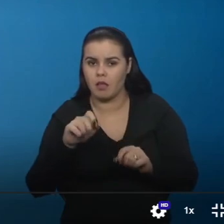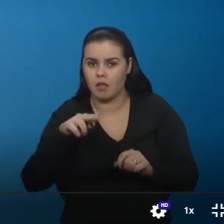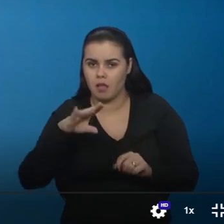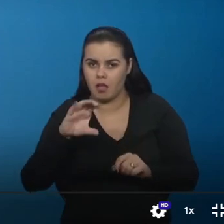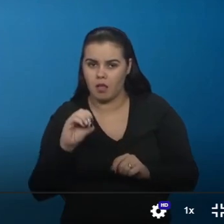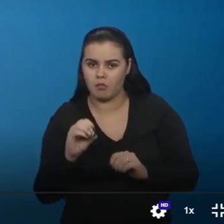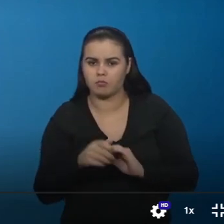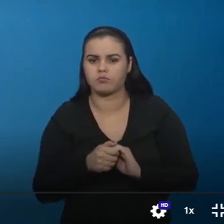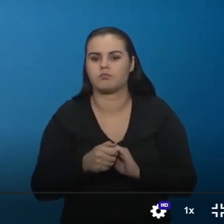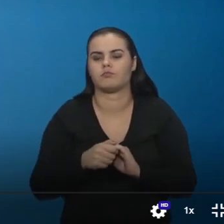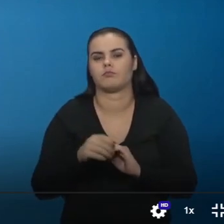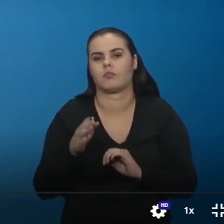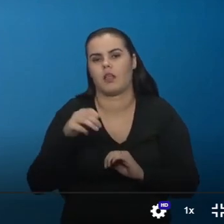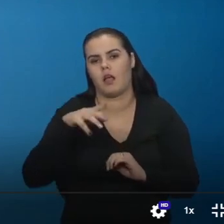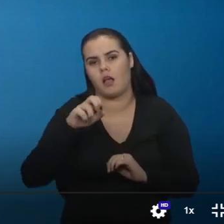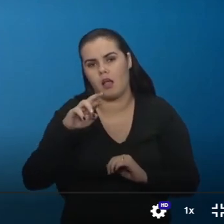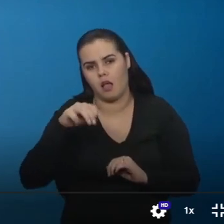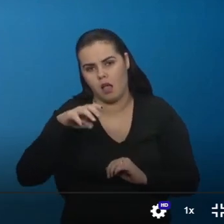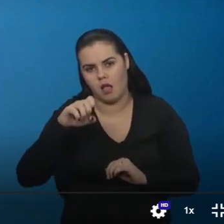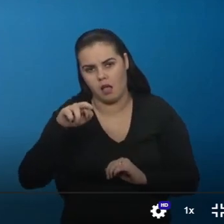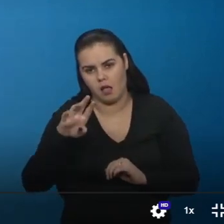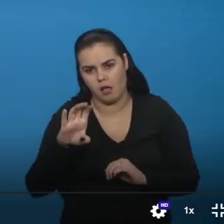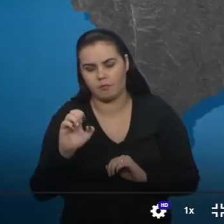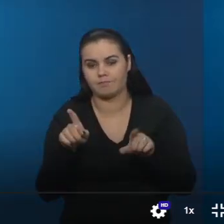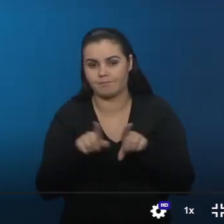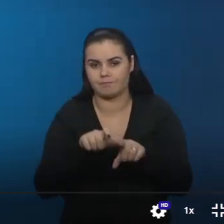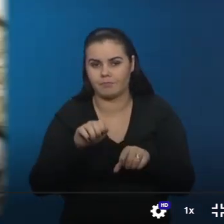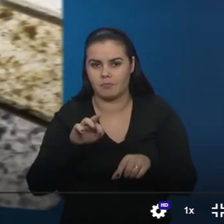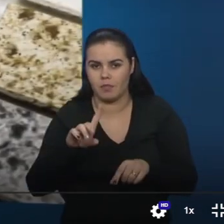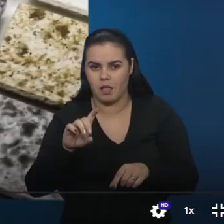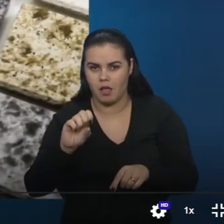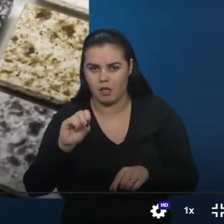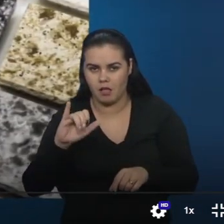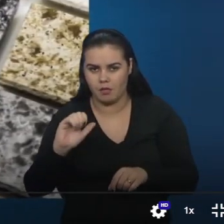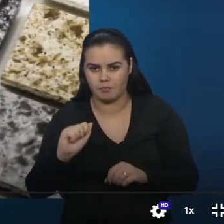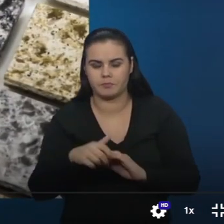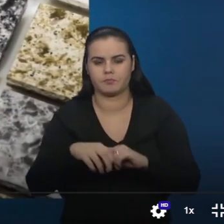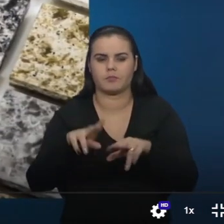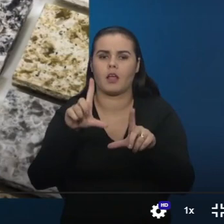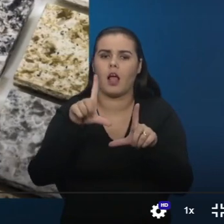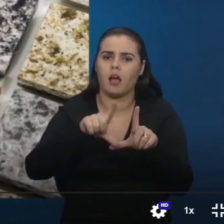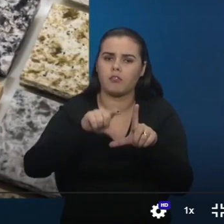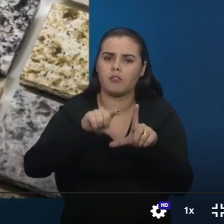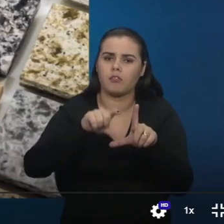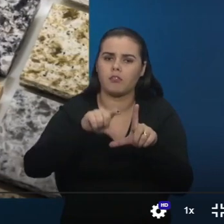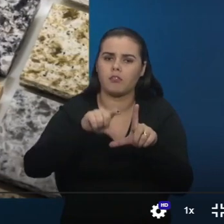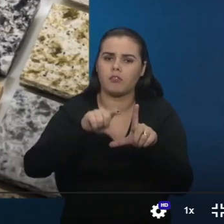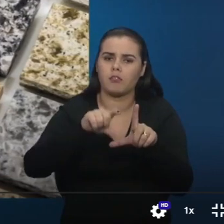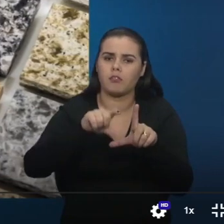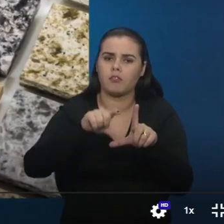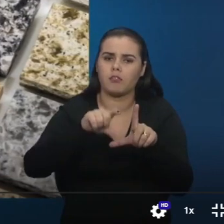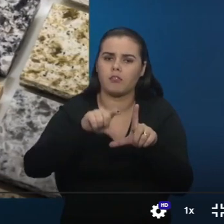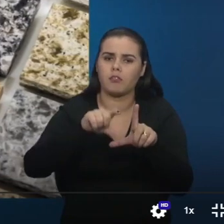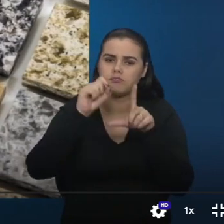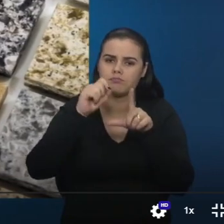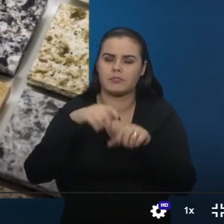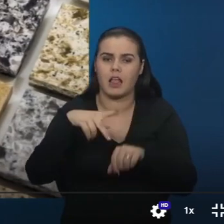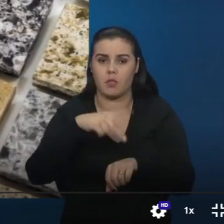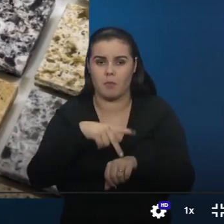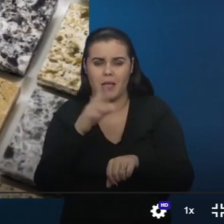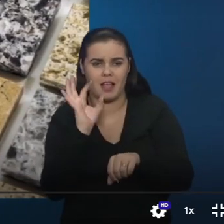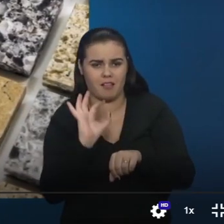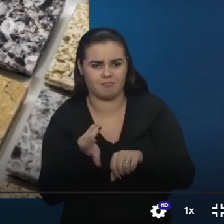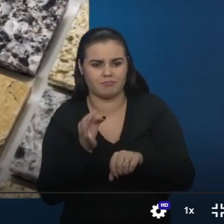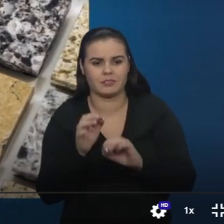o basalto, o quartzito e a ardósia. A escolha de uma rocha adequada leva em conta